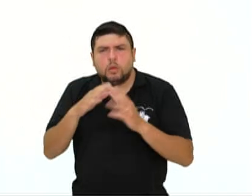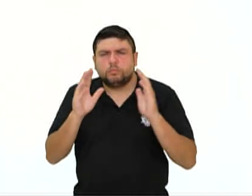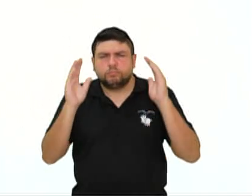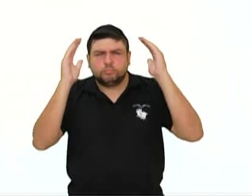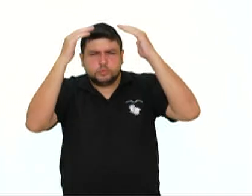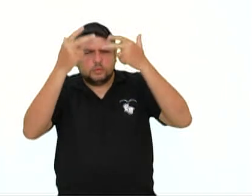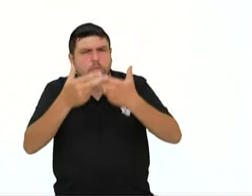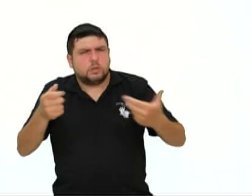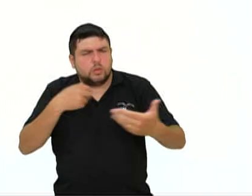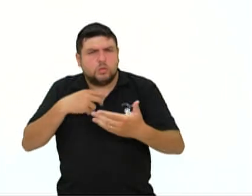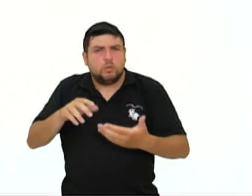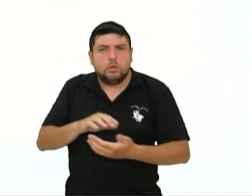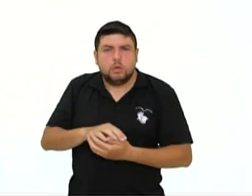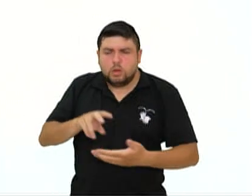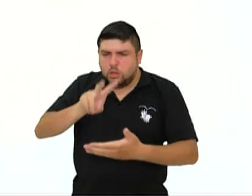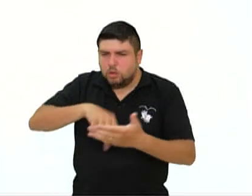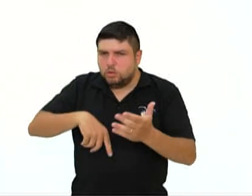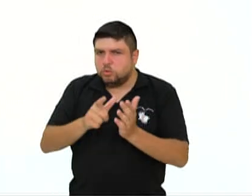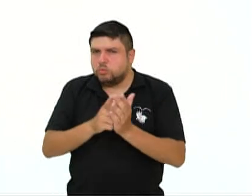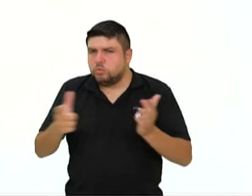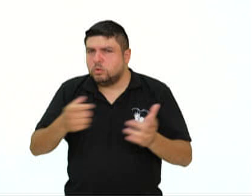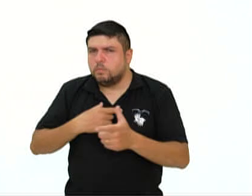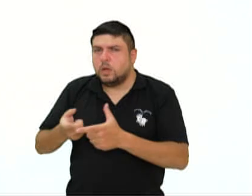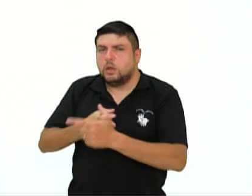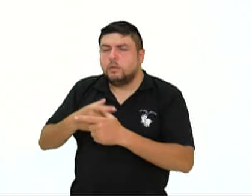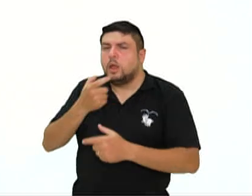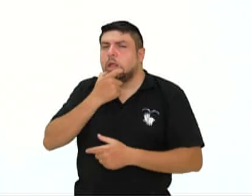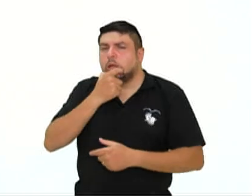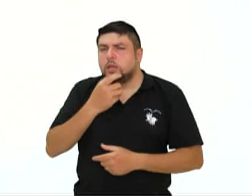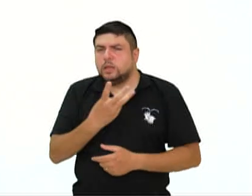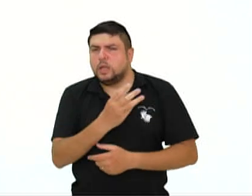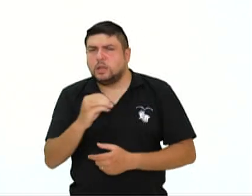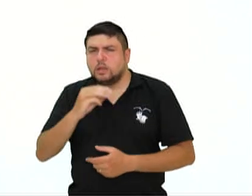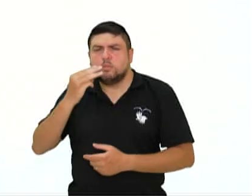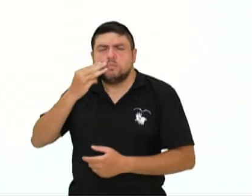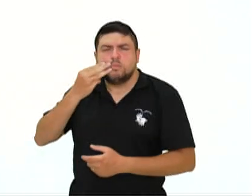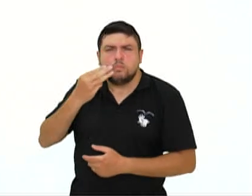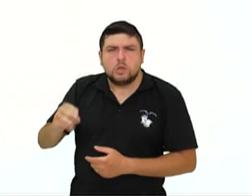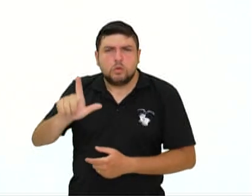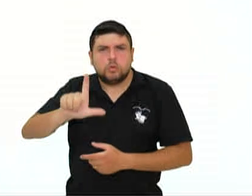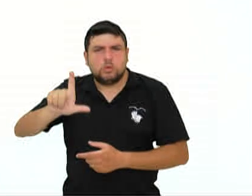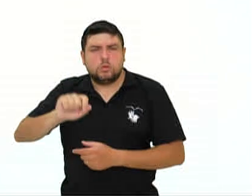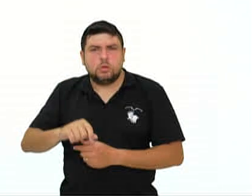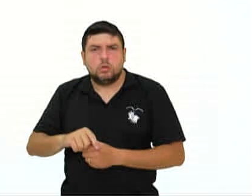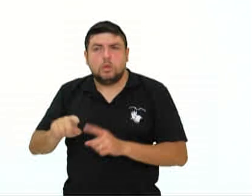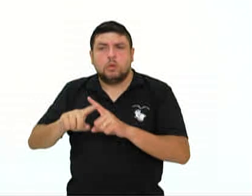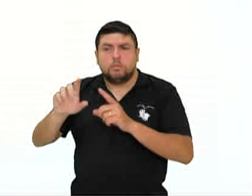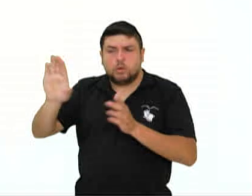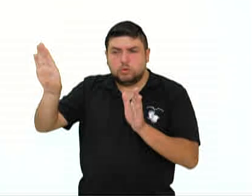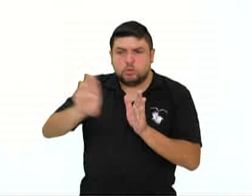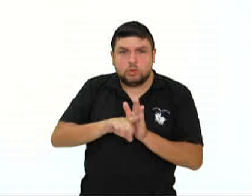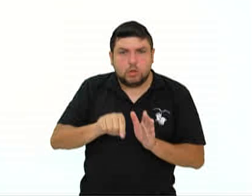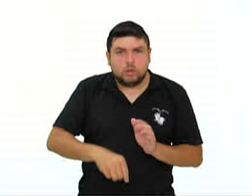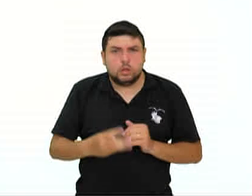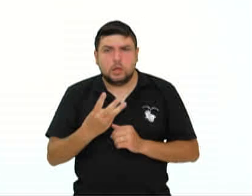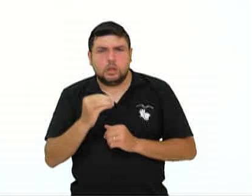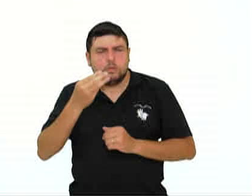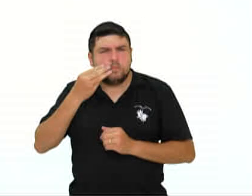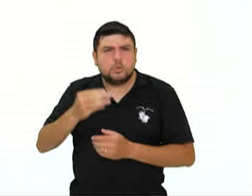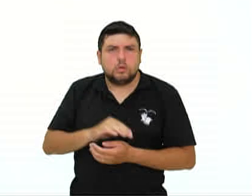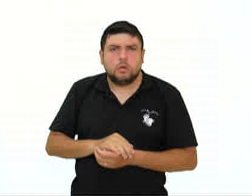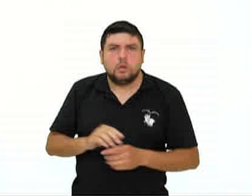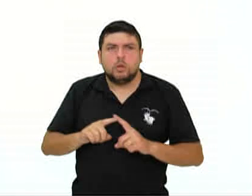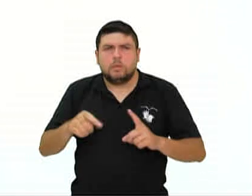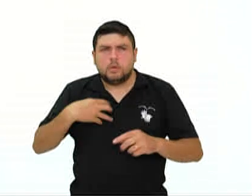Eu li no jornal que devemos só à Inglaterra 300 milhões de libras, mas só chegaram aqui 30 milhões. É provável,